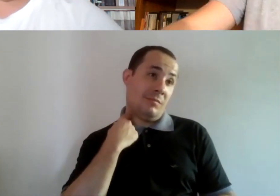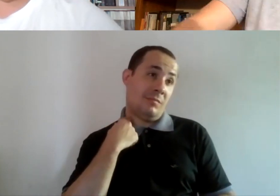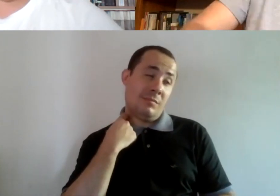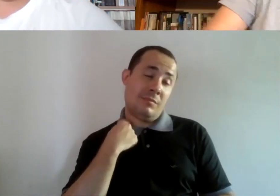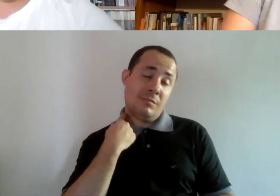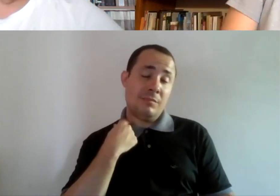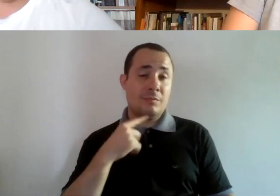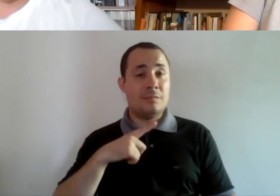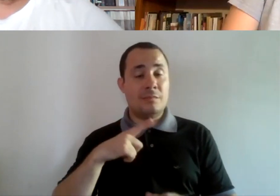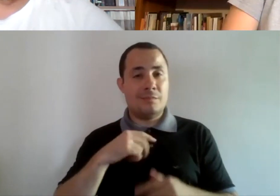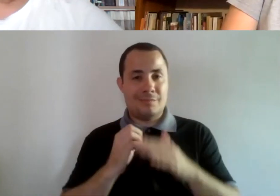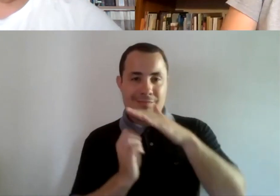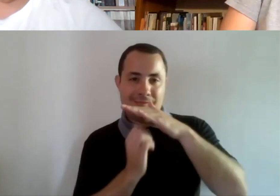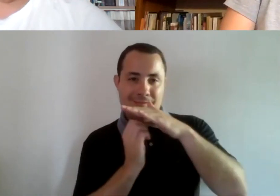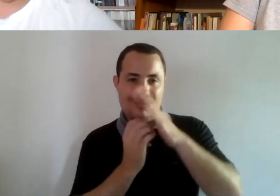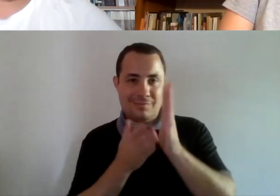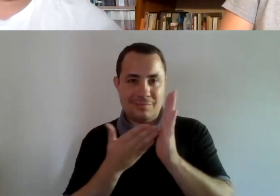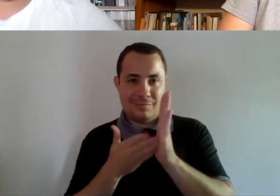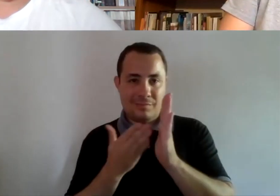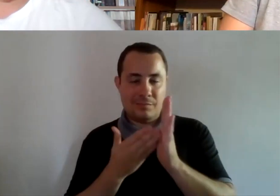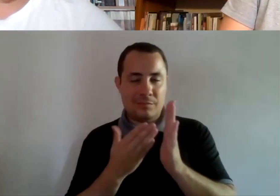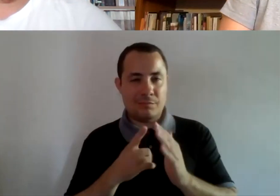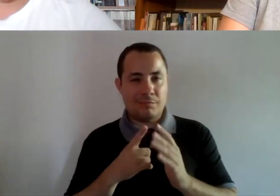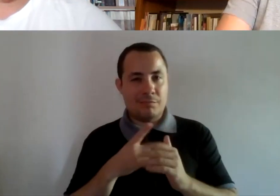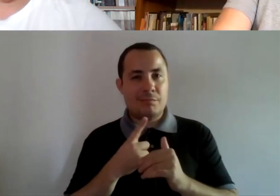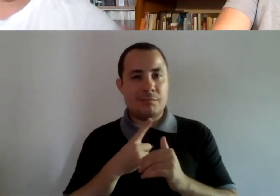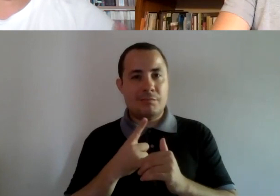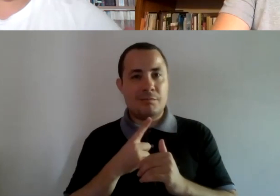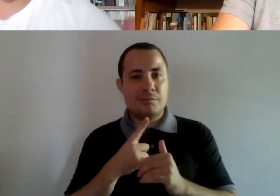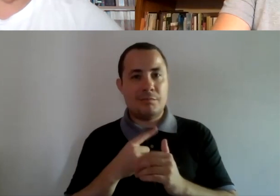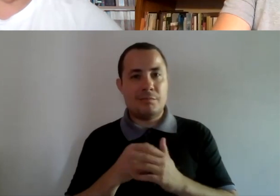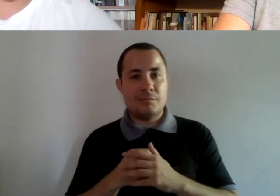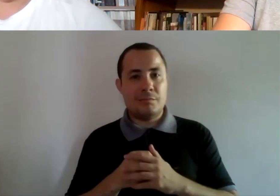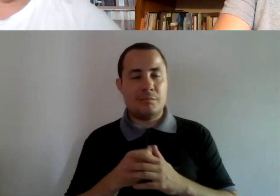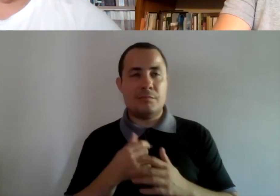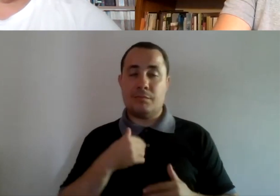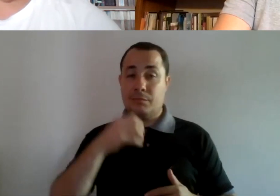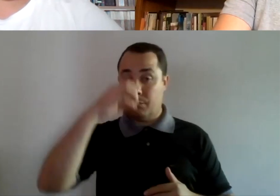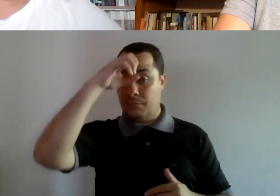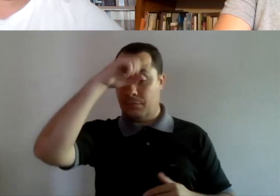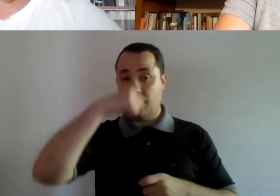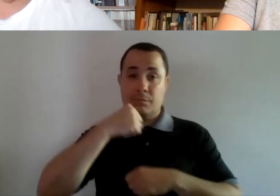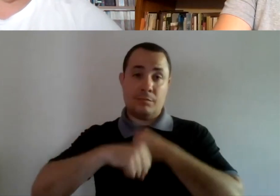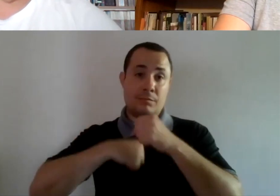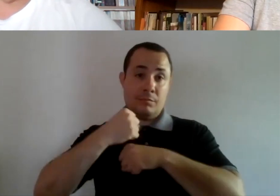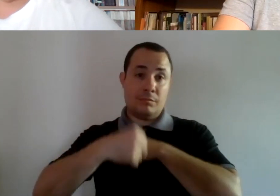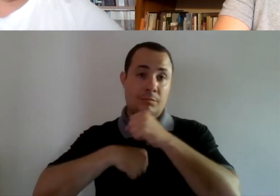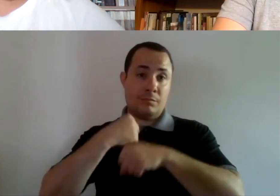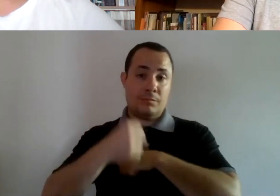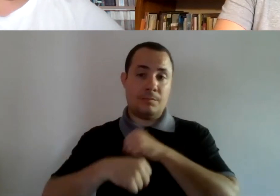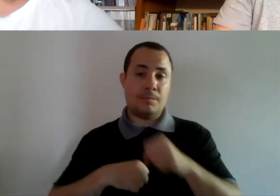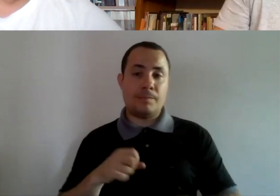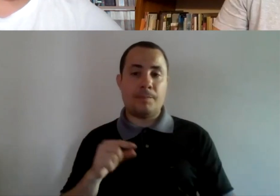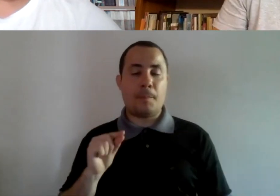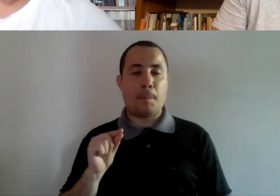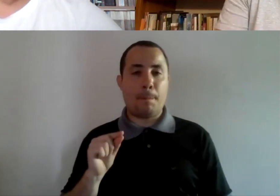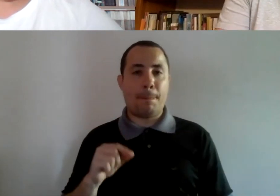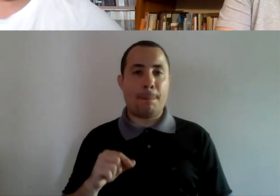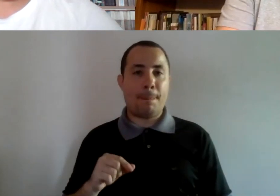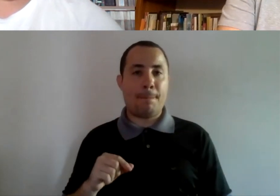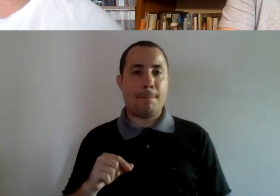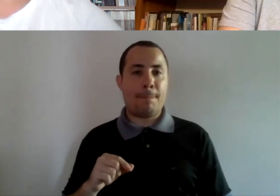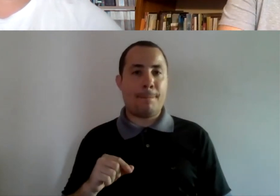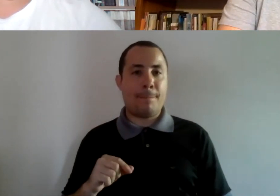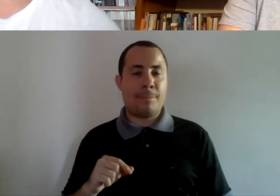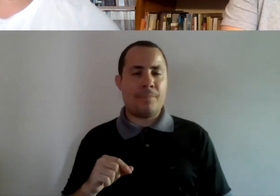nos últimos anos, assim, e gosto muito de lembrar a todo mundo, é que no que